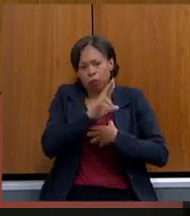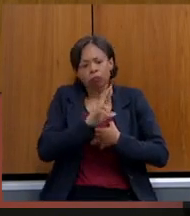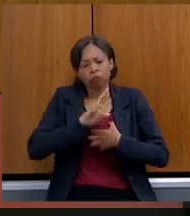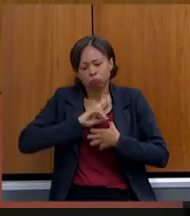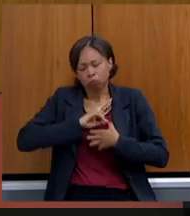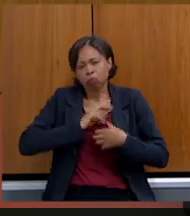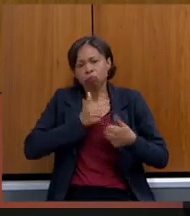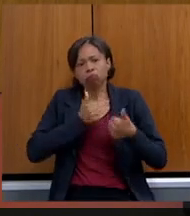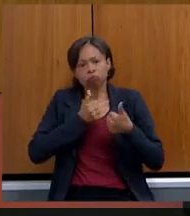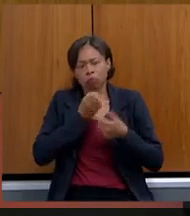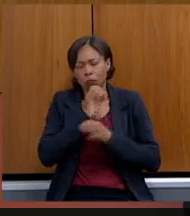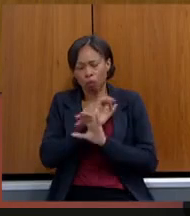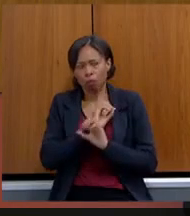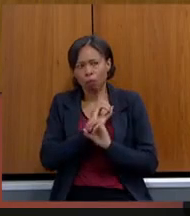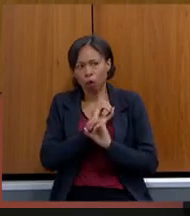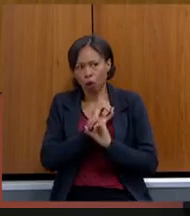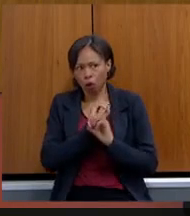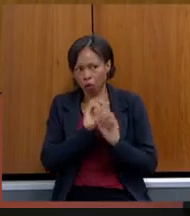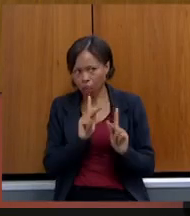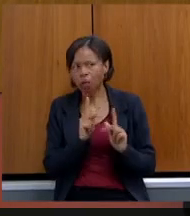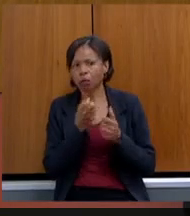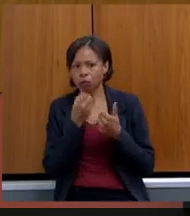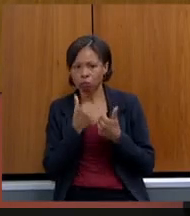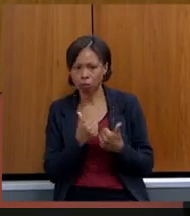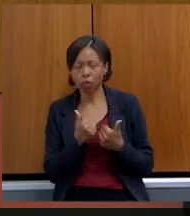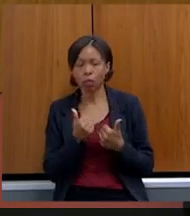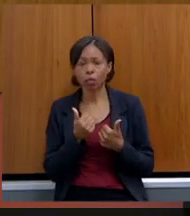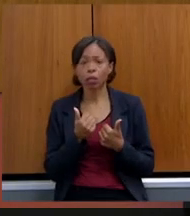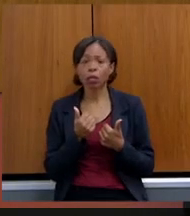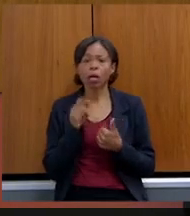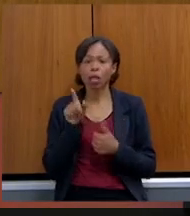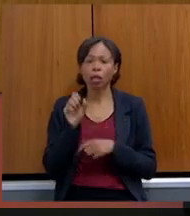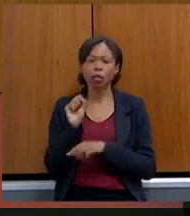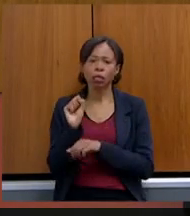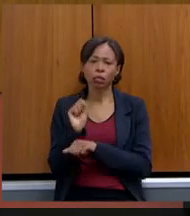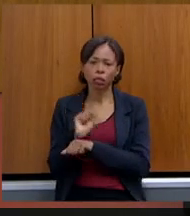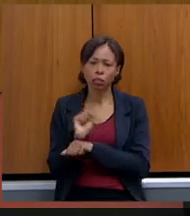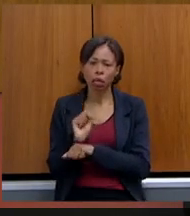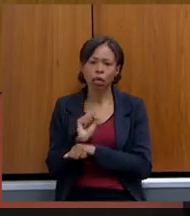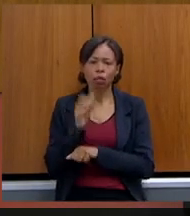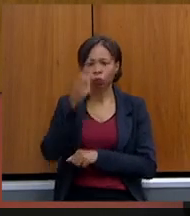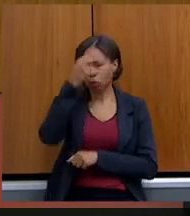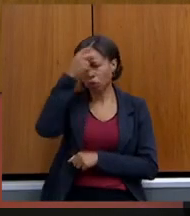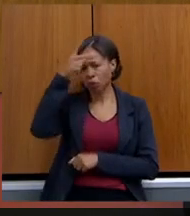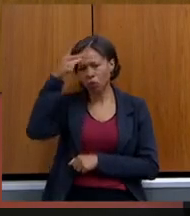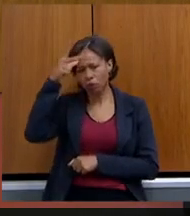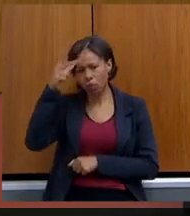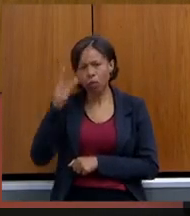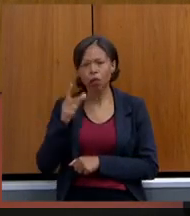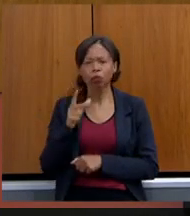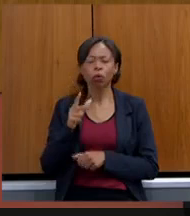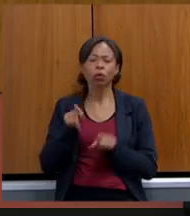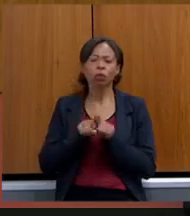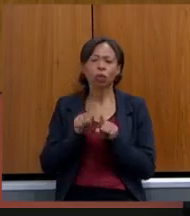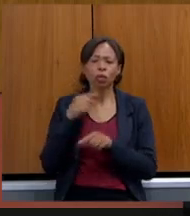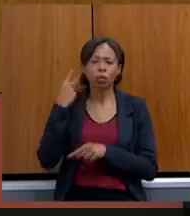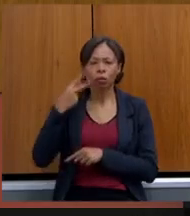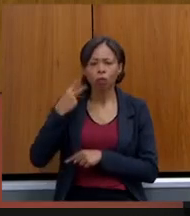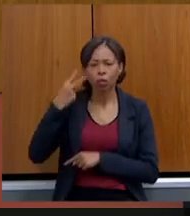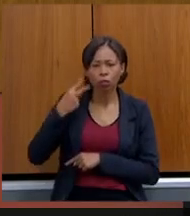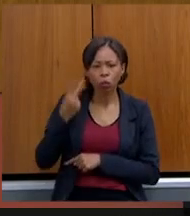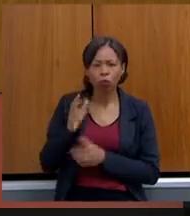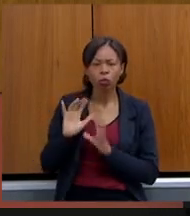com as respostas aí na e em nome do Povo de Salinas do prefeito químicas dos vereadores da